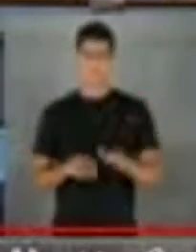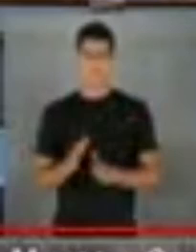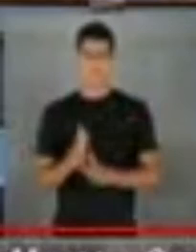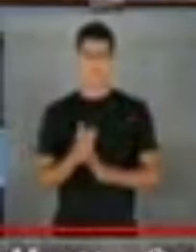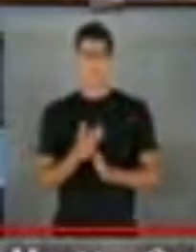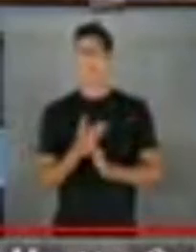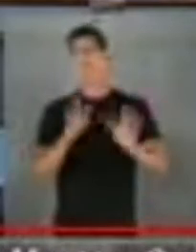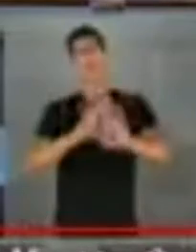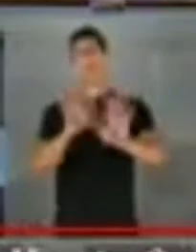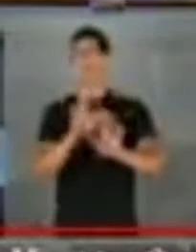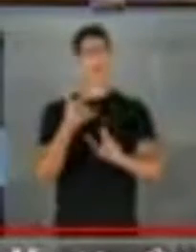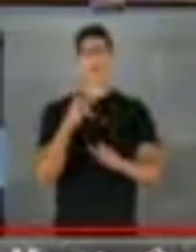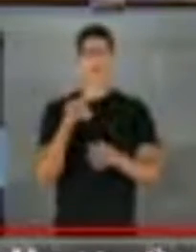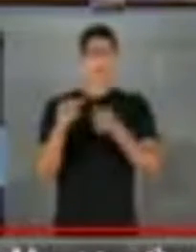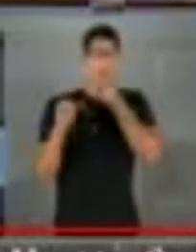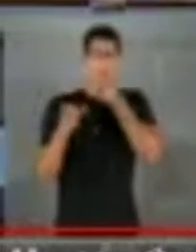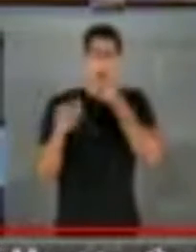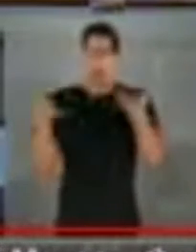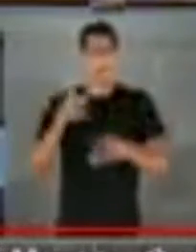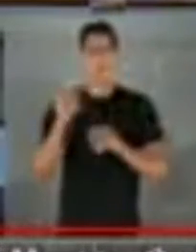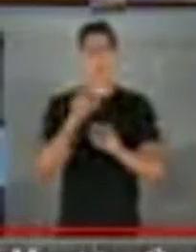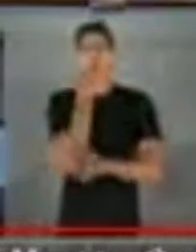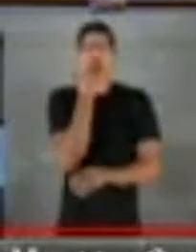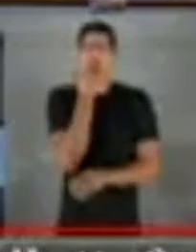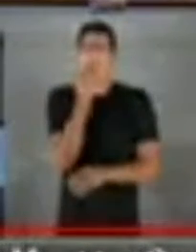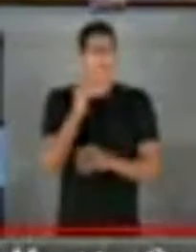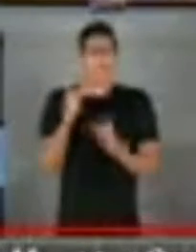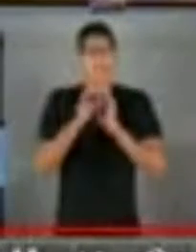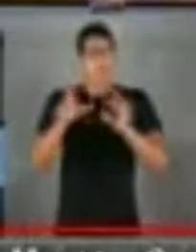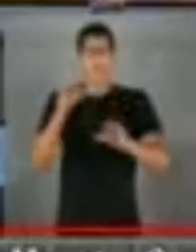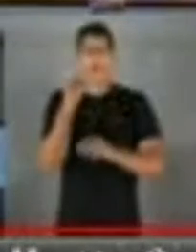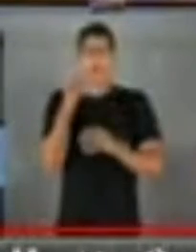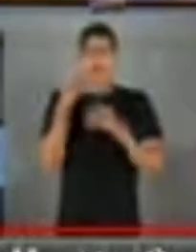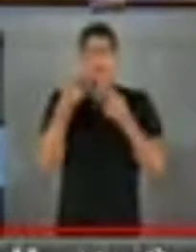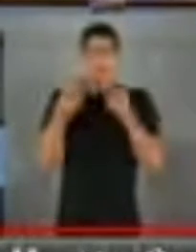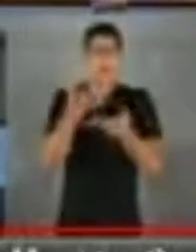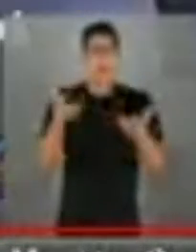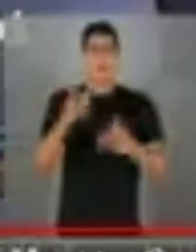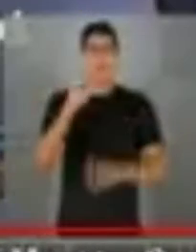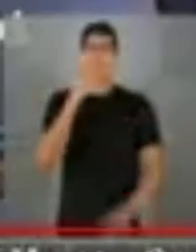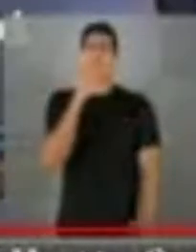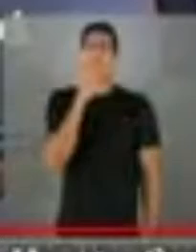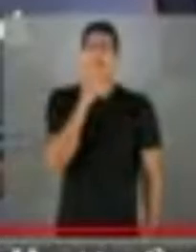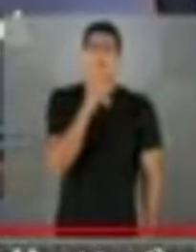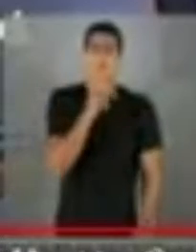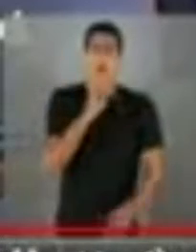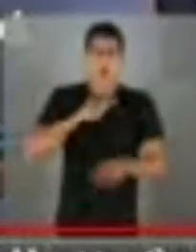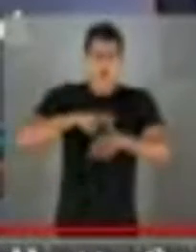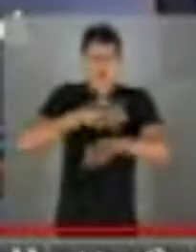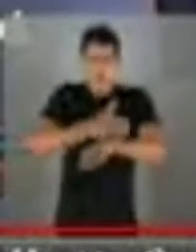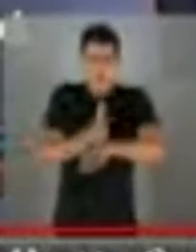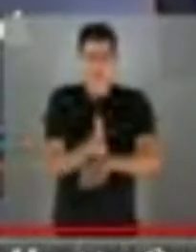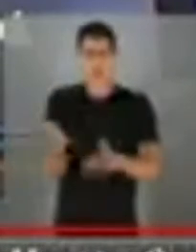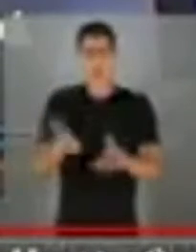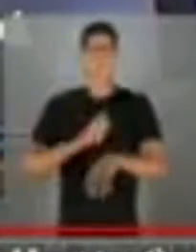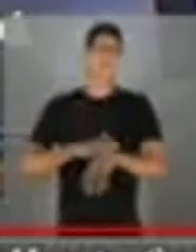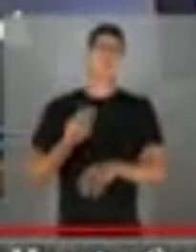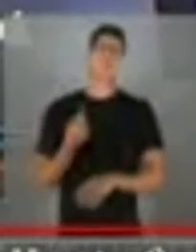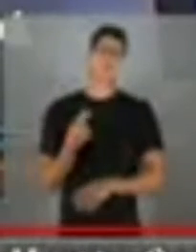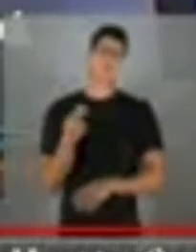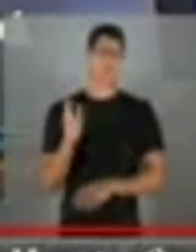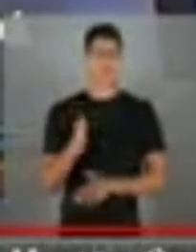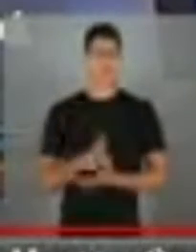Não, senador, não vou lhe dar a palavra, senador. Você me desculpa, mas não vou lhe dar. Esse delay foi demais para mim, não. Veja bem, eu falei